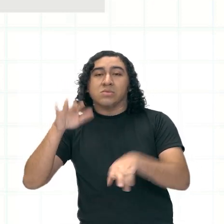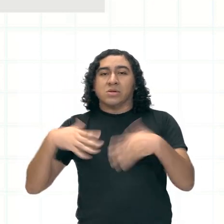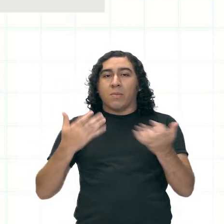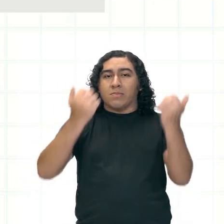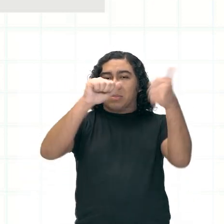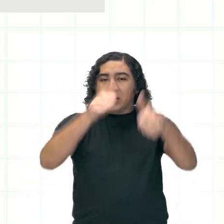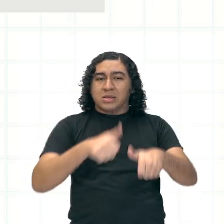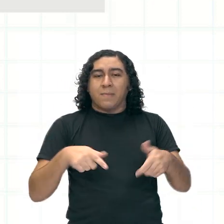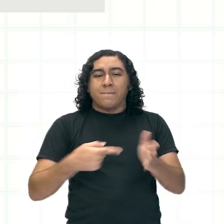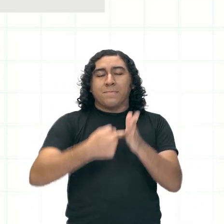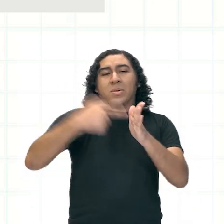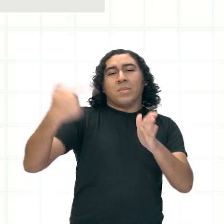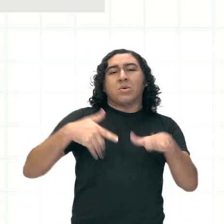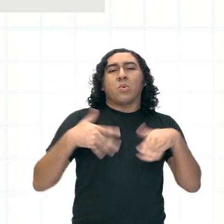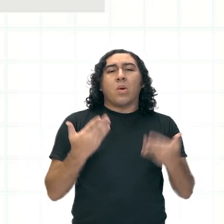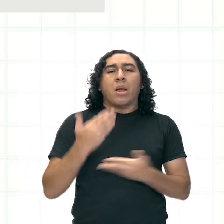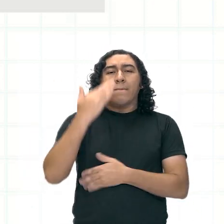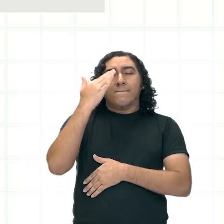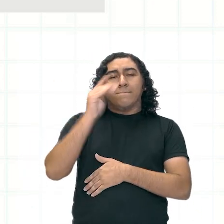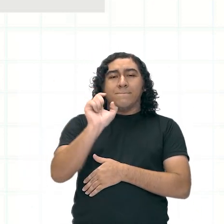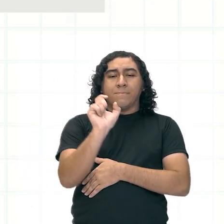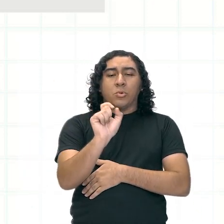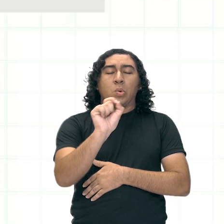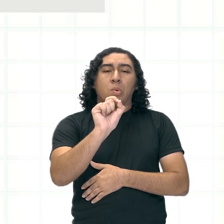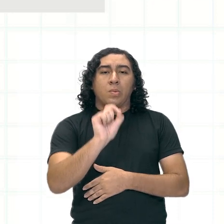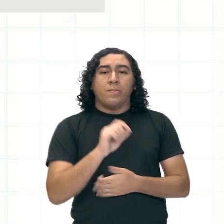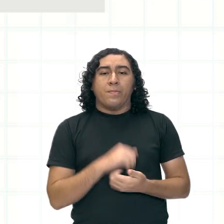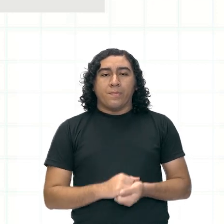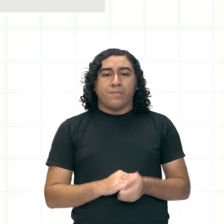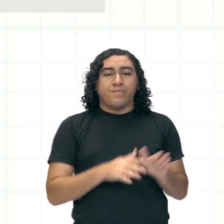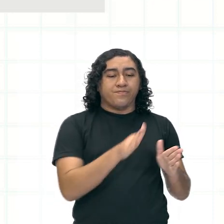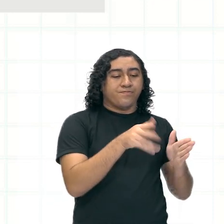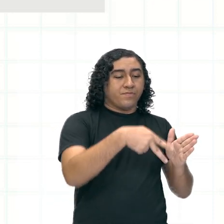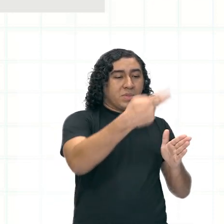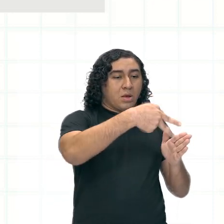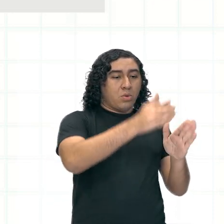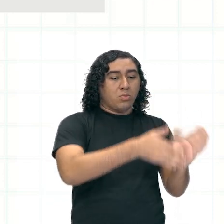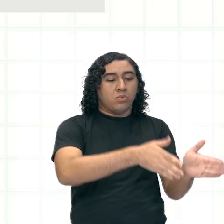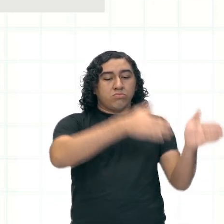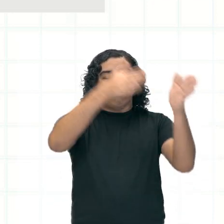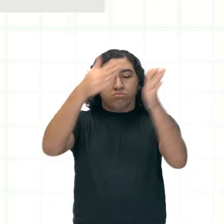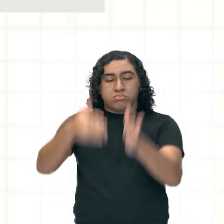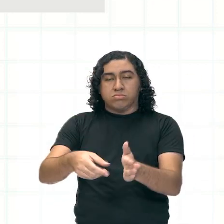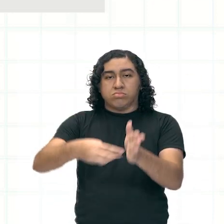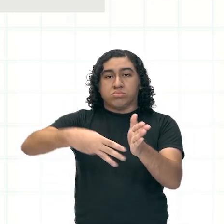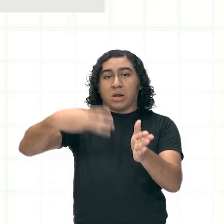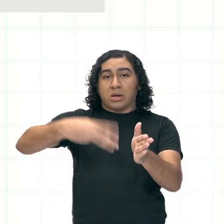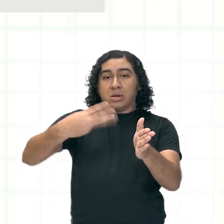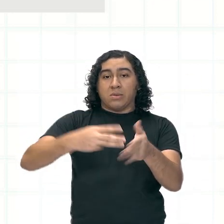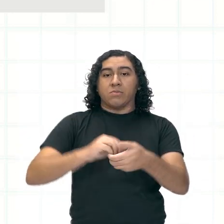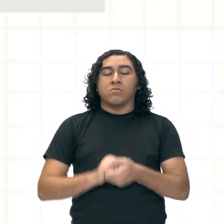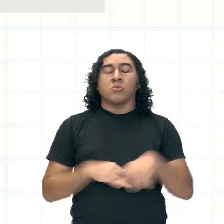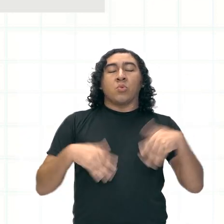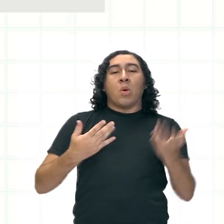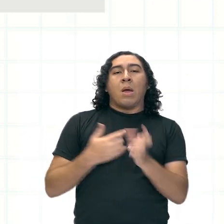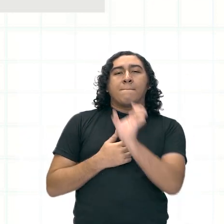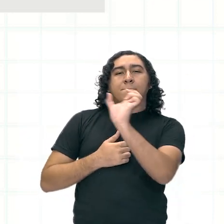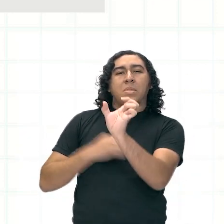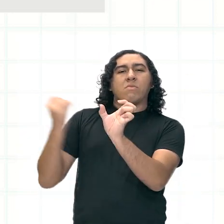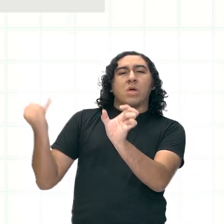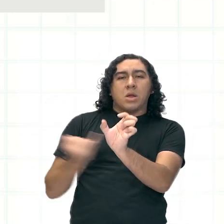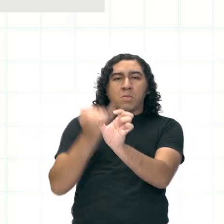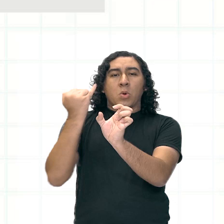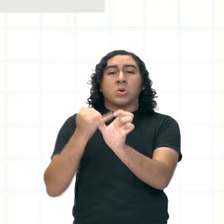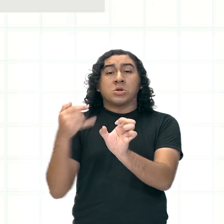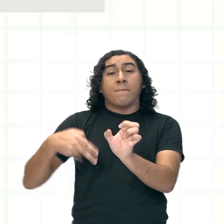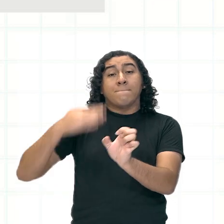eu tenho que verificar aqui nesse enunciado, o segundo passo, né? Verifica dentro desse enunciado qual é a palavra